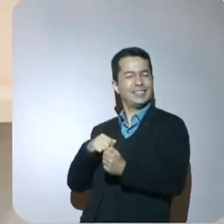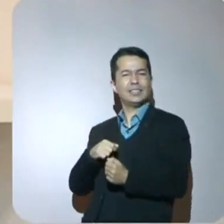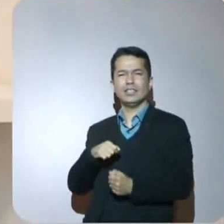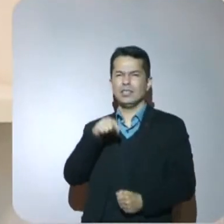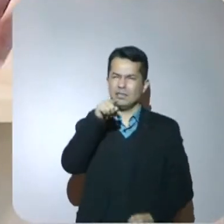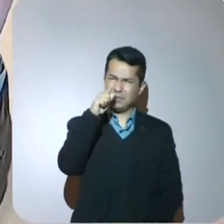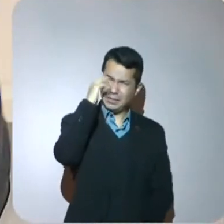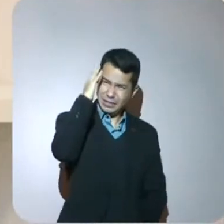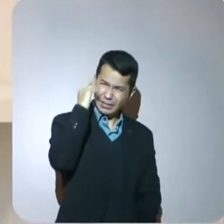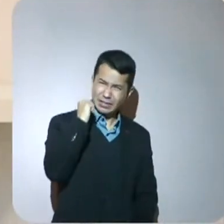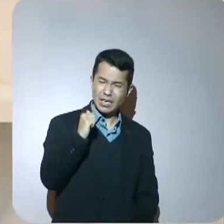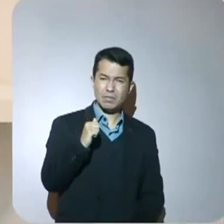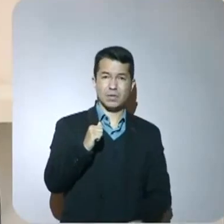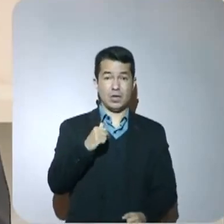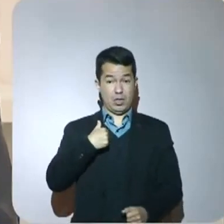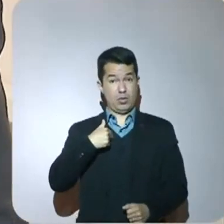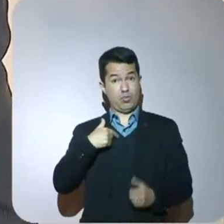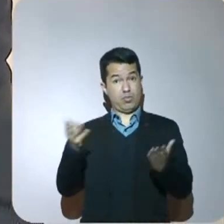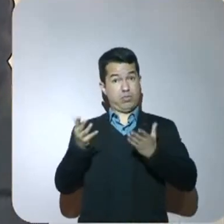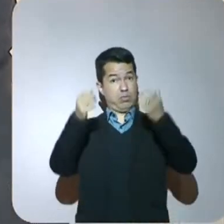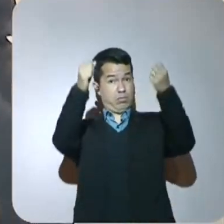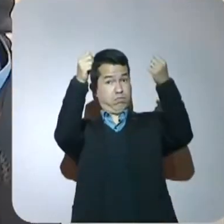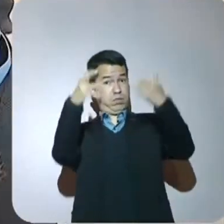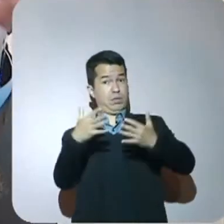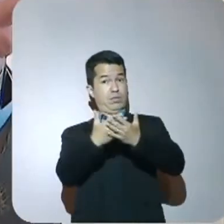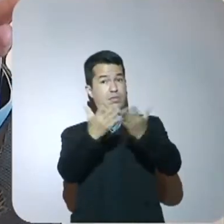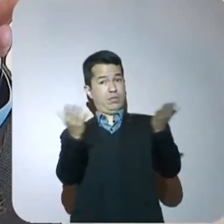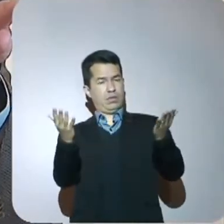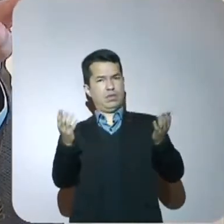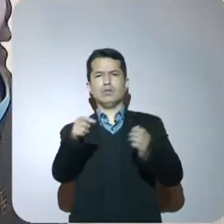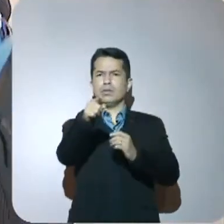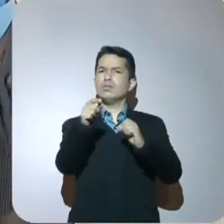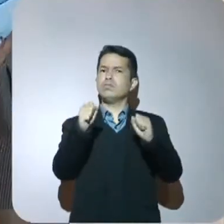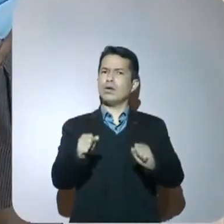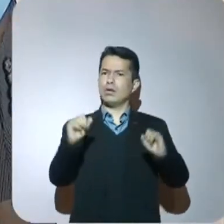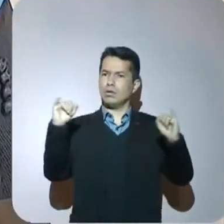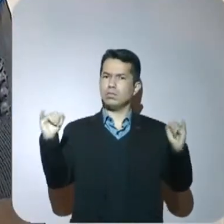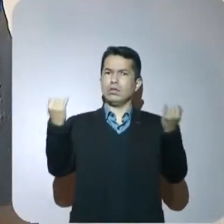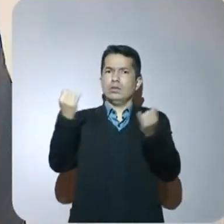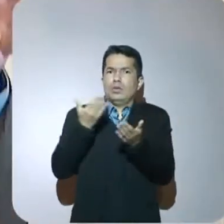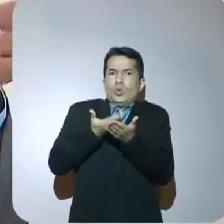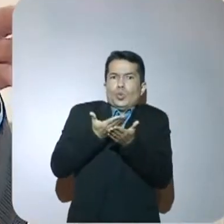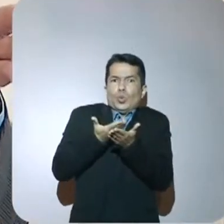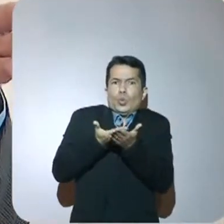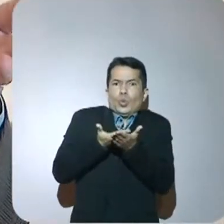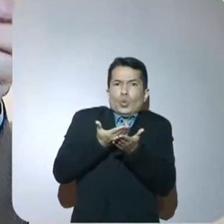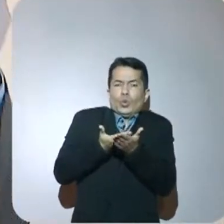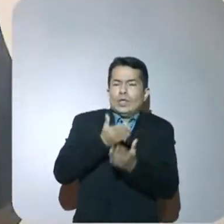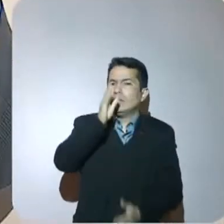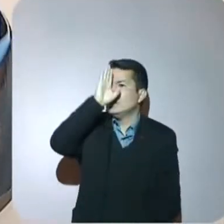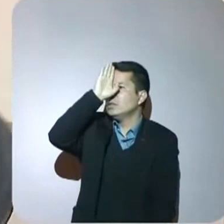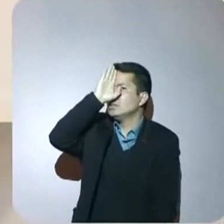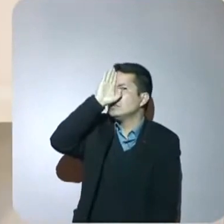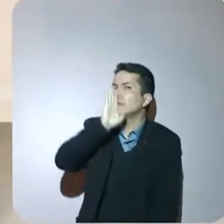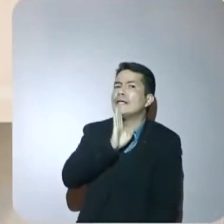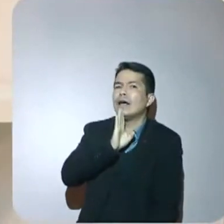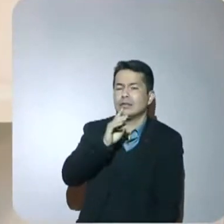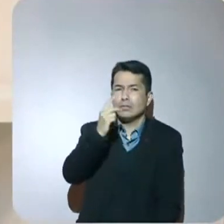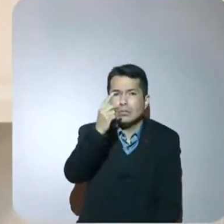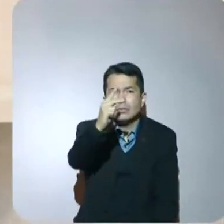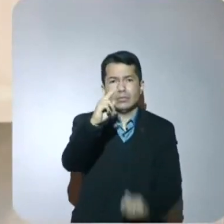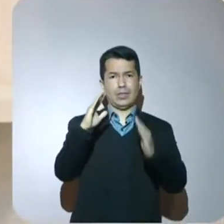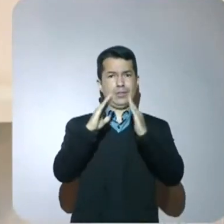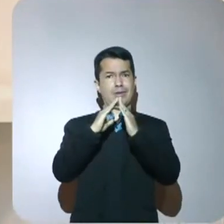as vários módulos de ensino que a gente tem, está à sua disposição e você pode fazer isso gratuitamente da sua